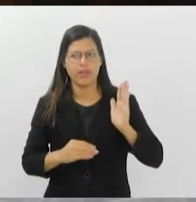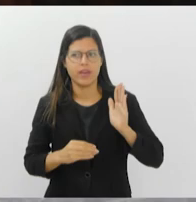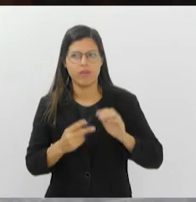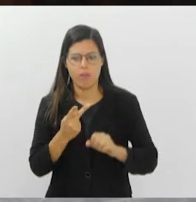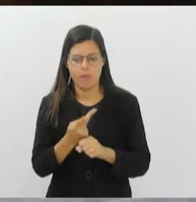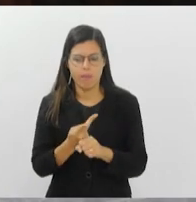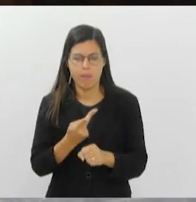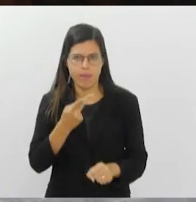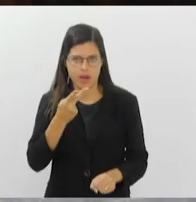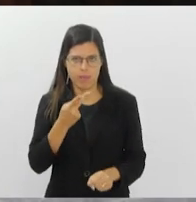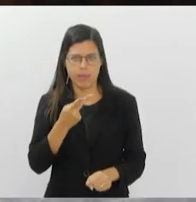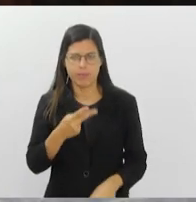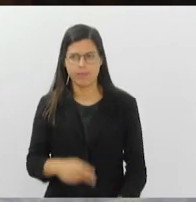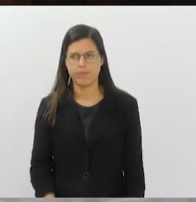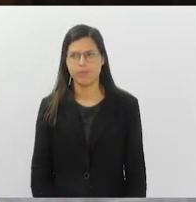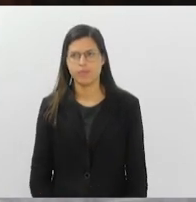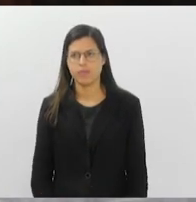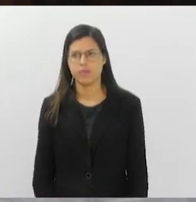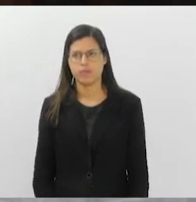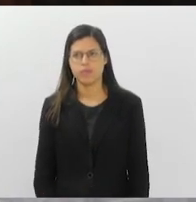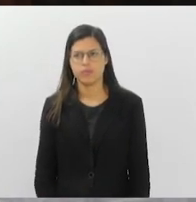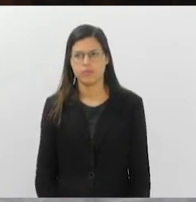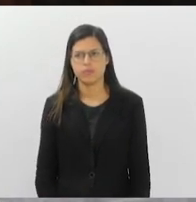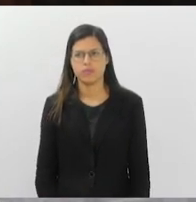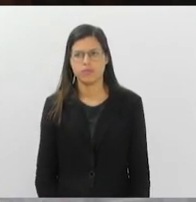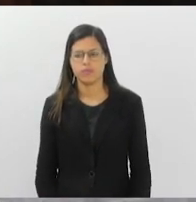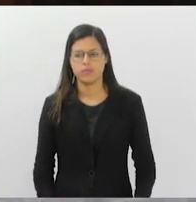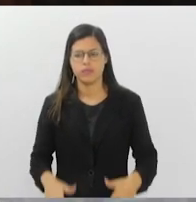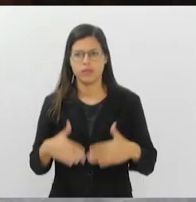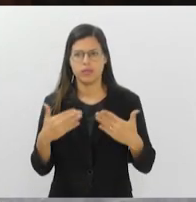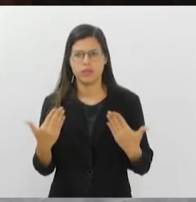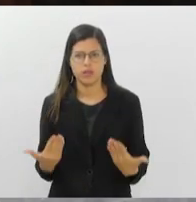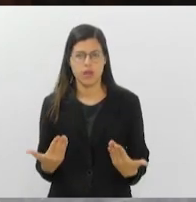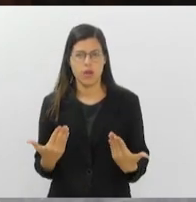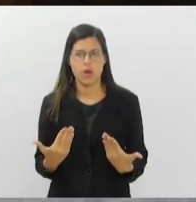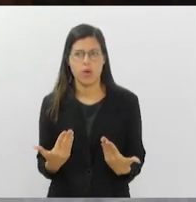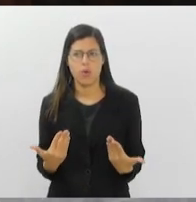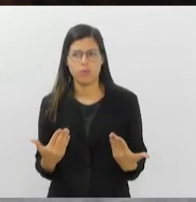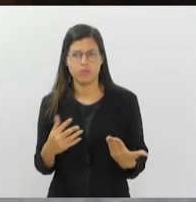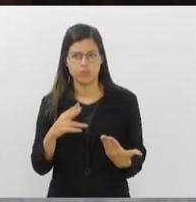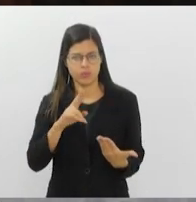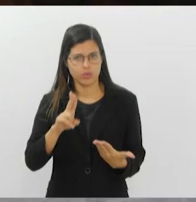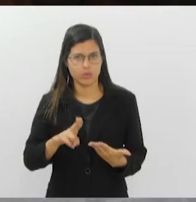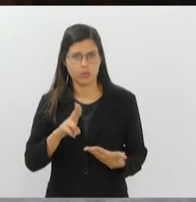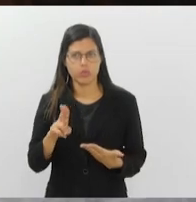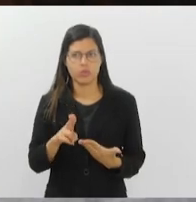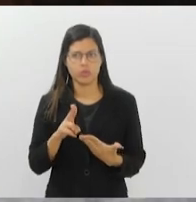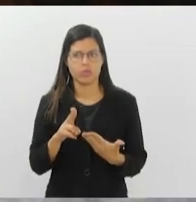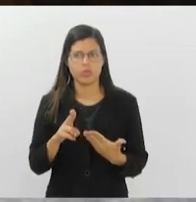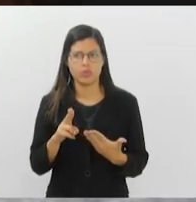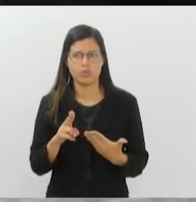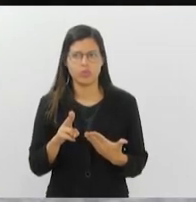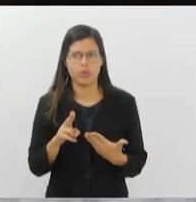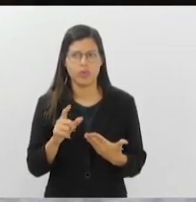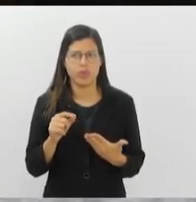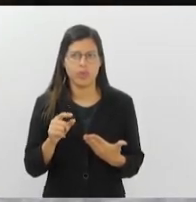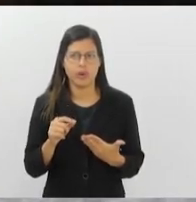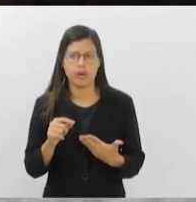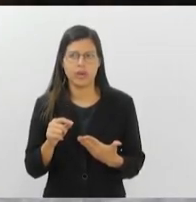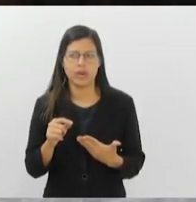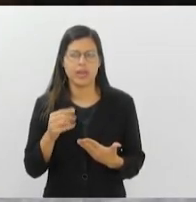prêmio. E então a gente adotou, né, os critérios da consistência,